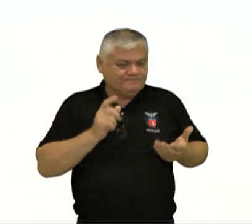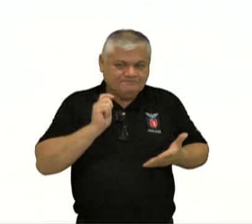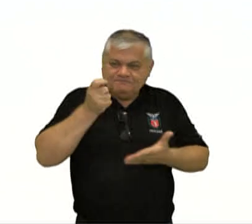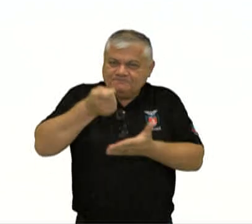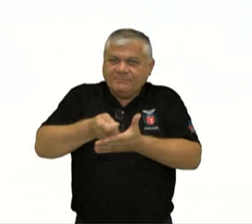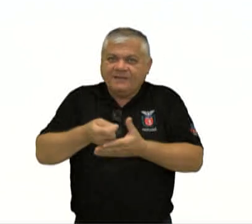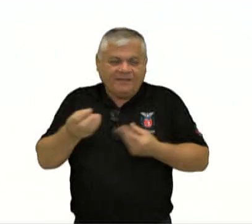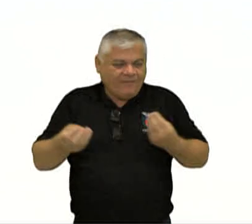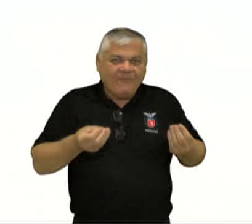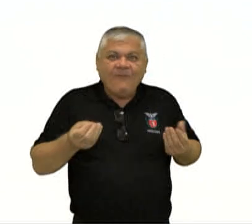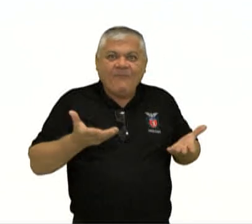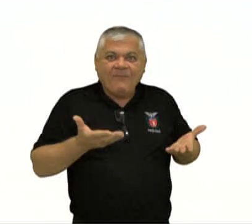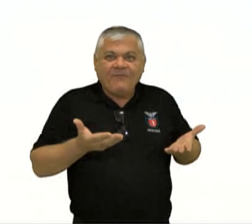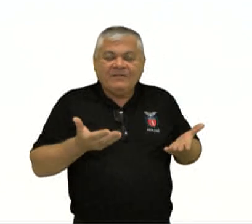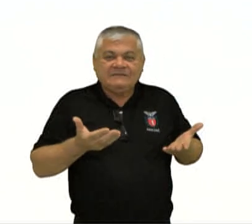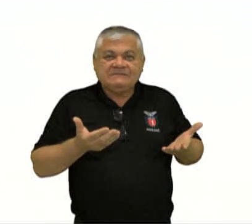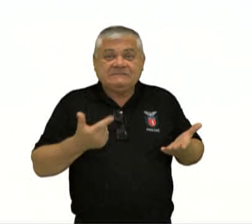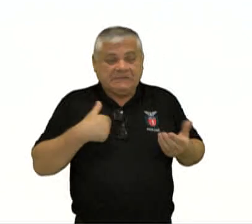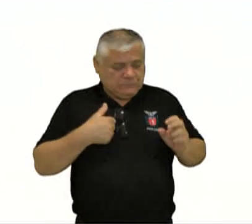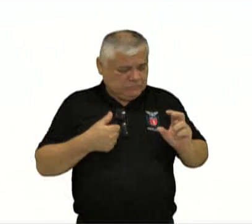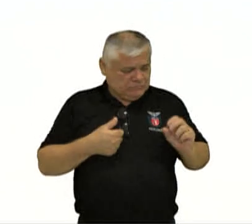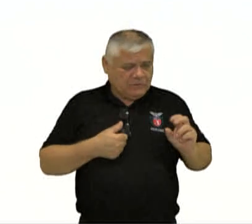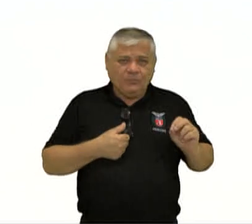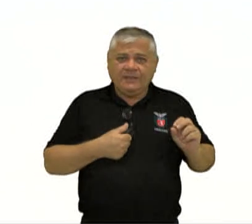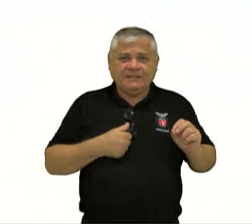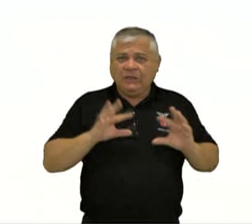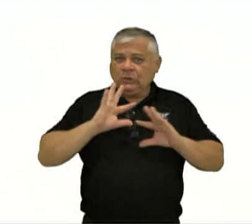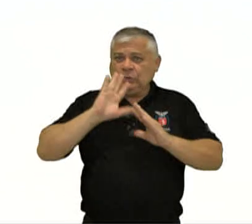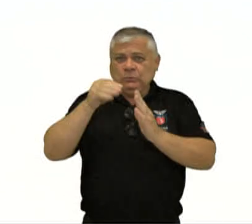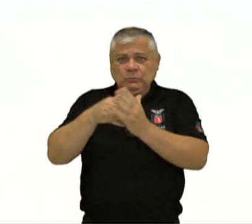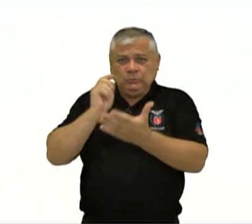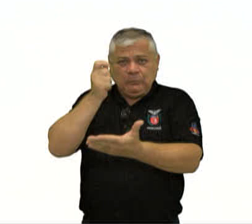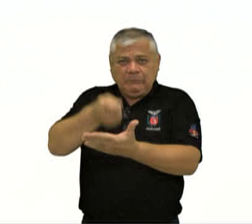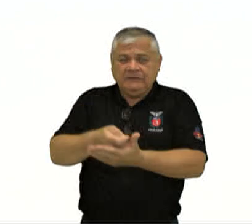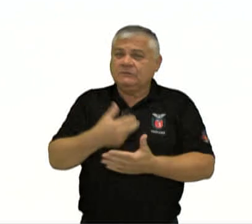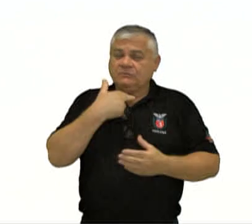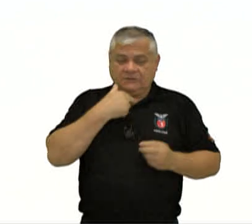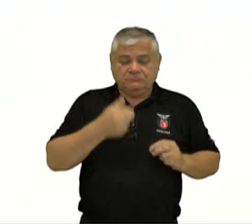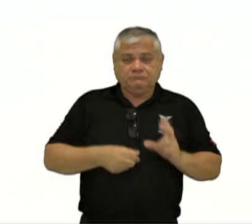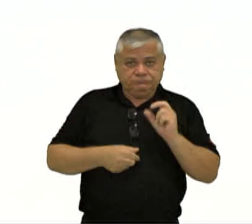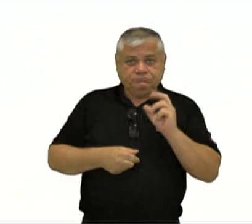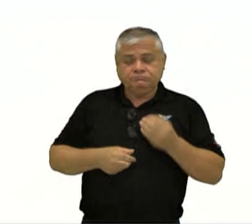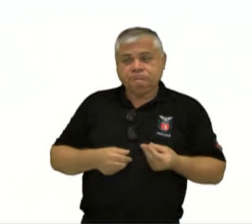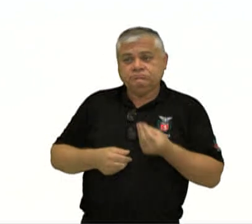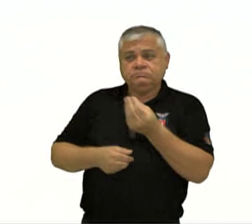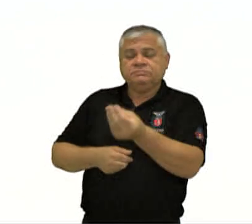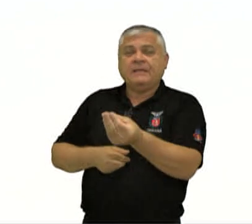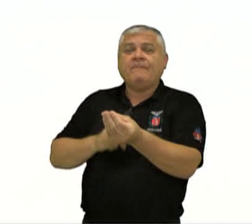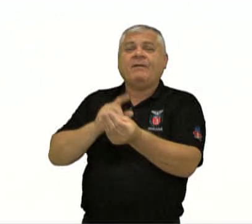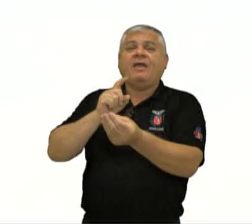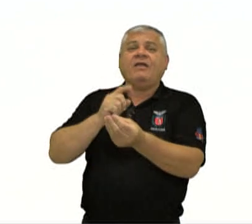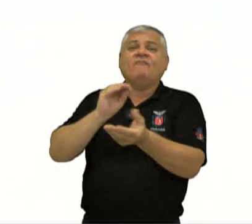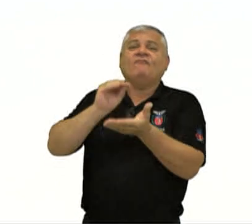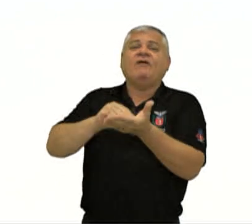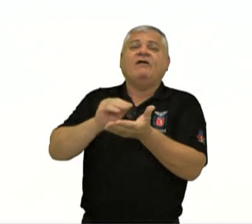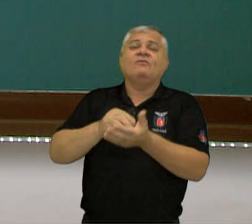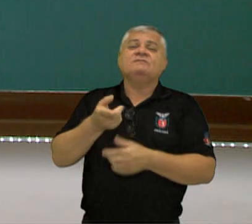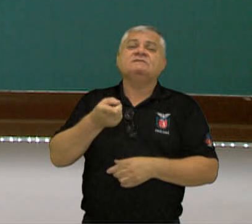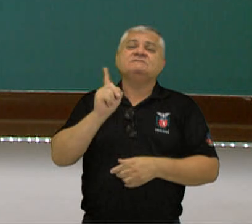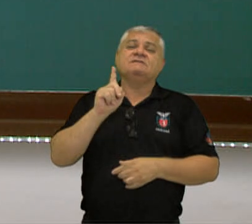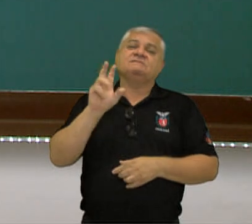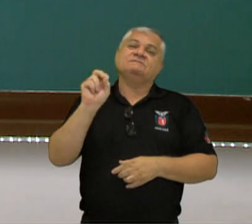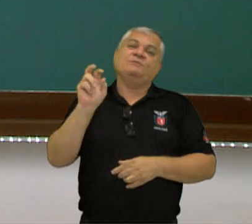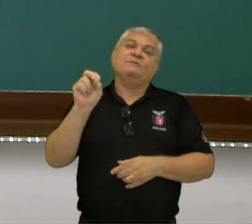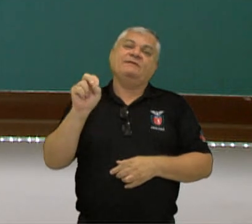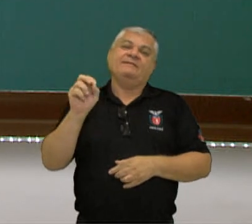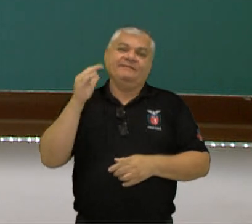dessa história? Com o dinheiro que eu tenho, eu não consigo pagar a dívida. Eu vou te dar os 50 reais, mas eu ainda vou ficar te devendo, por isso